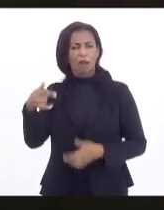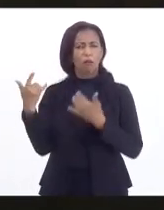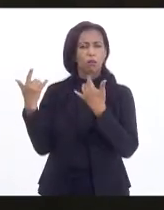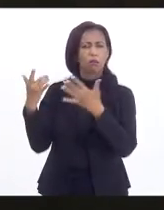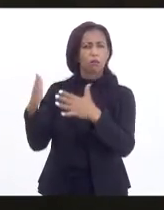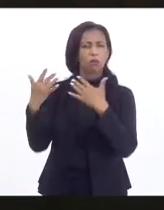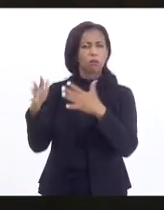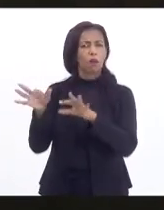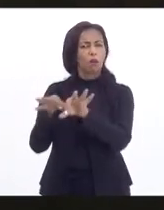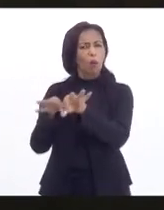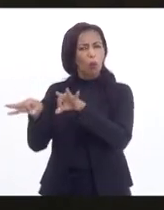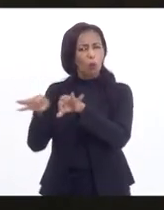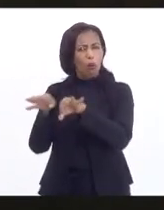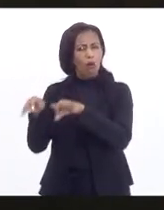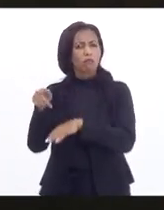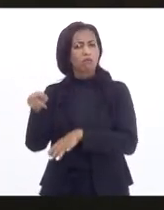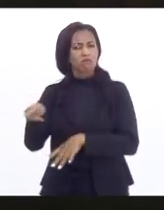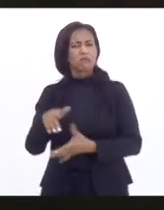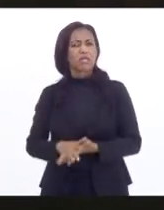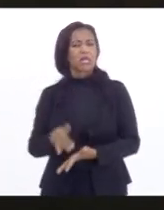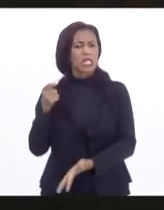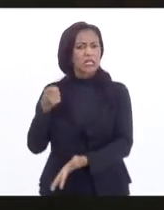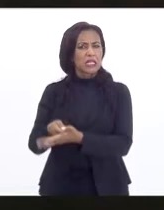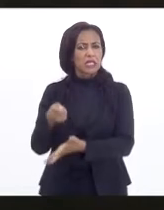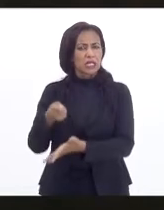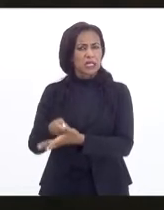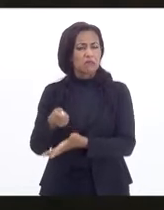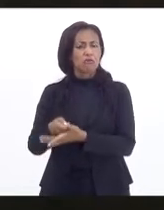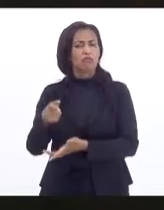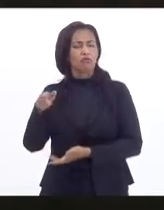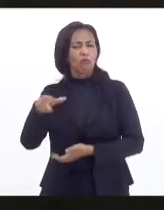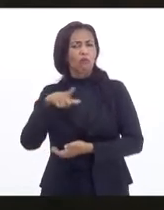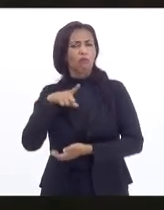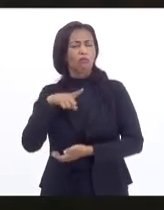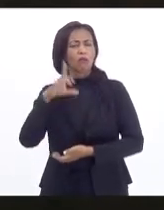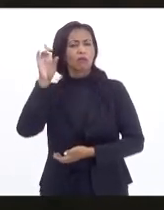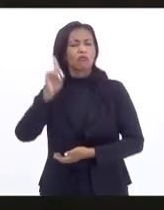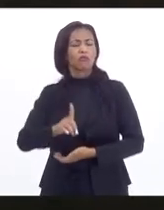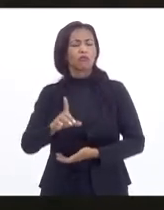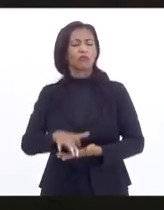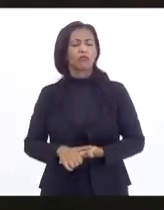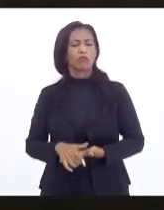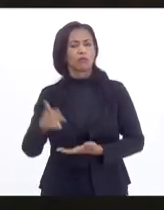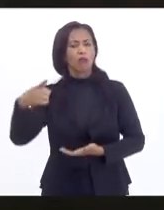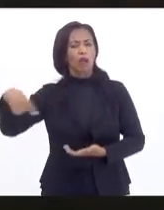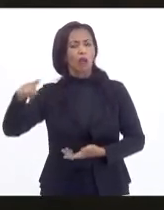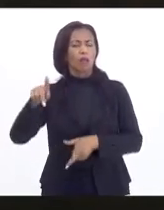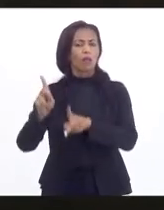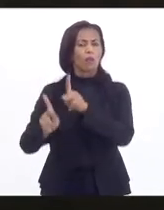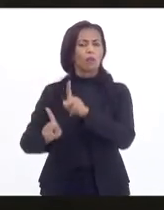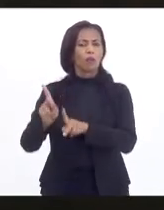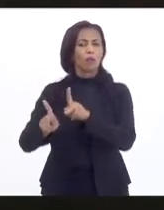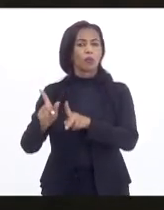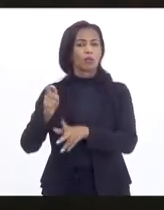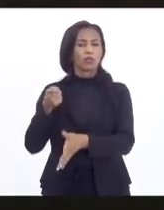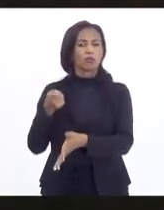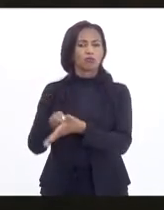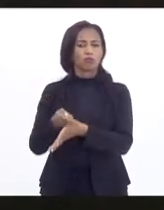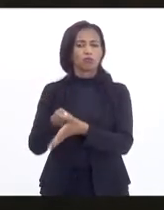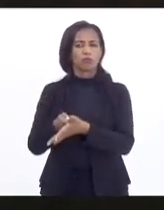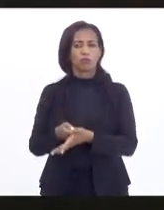é muito organizada e exige, né? Exige os seus direitos. Ali a população exige os seus